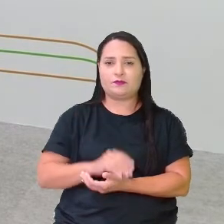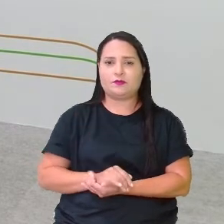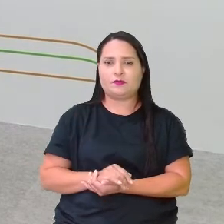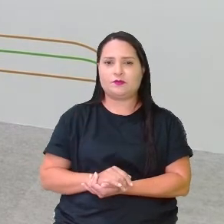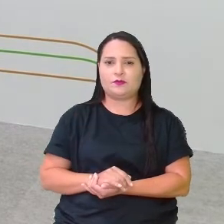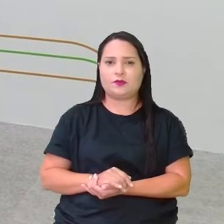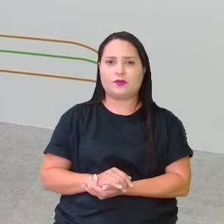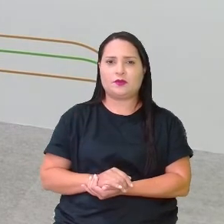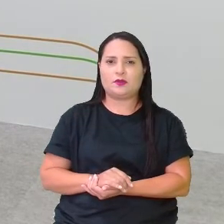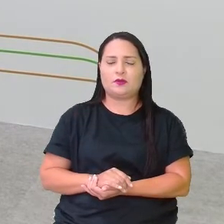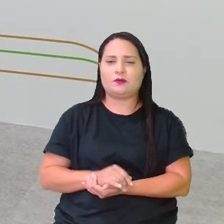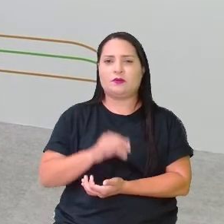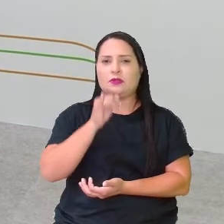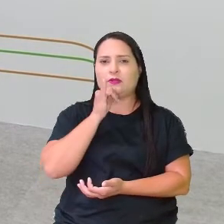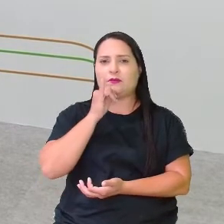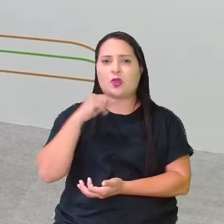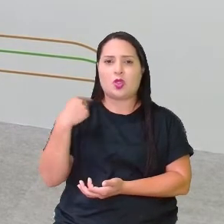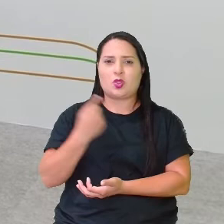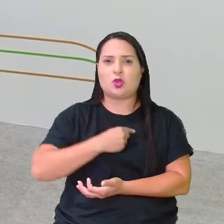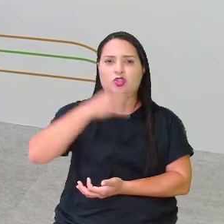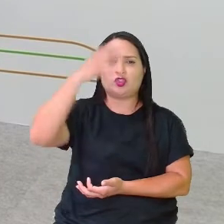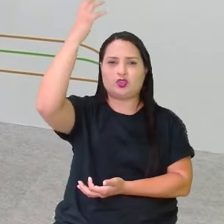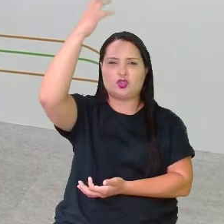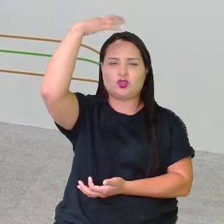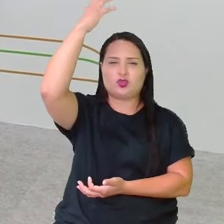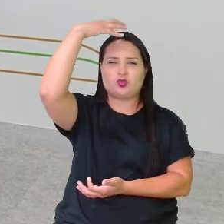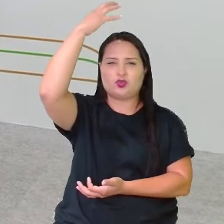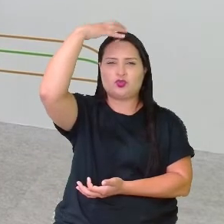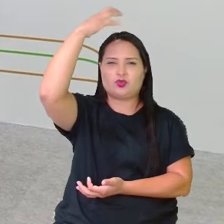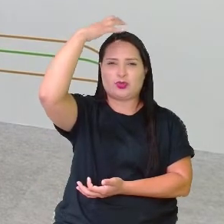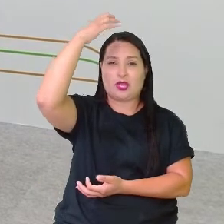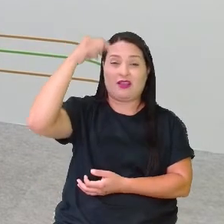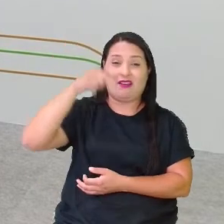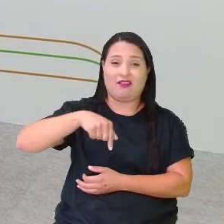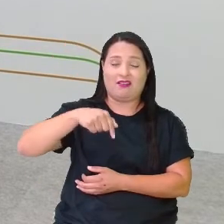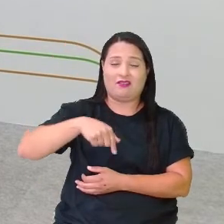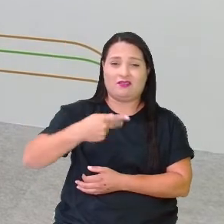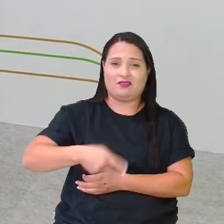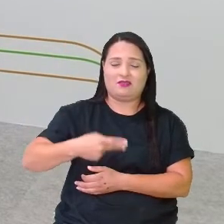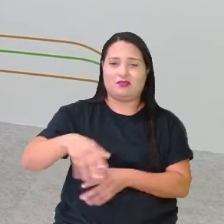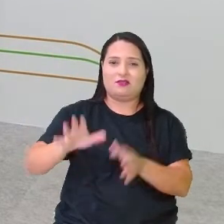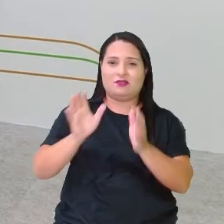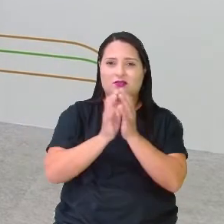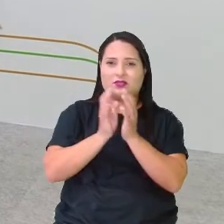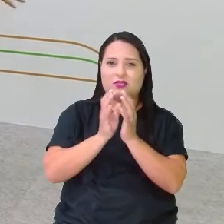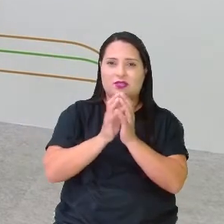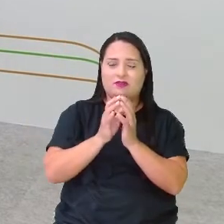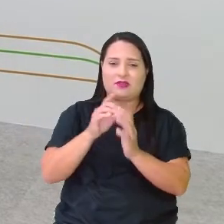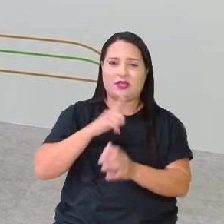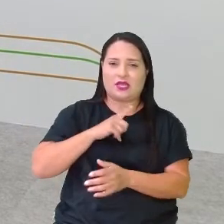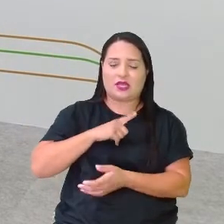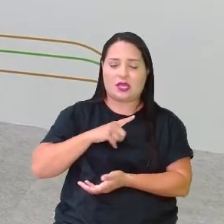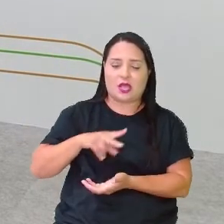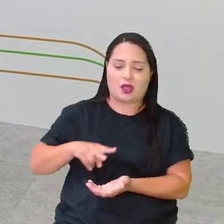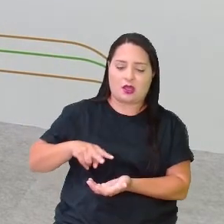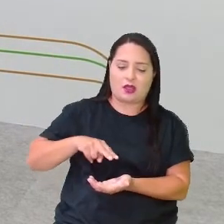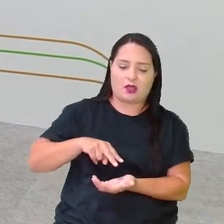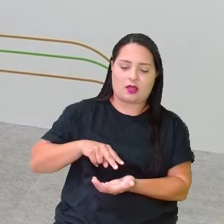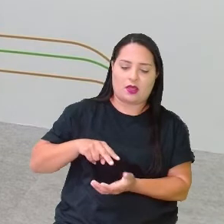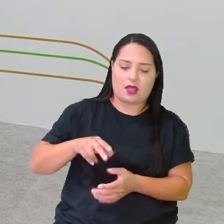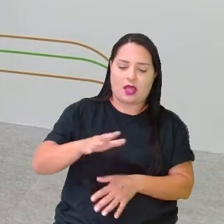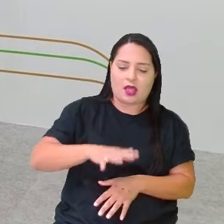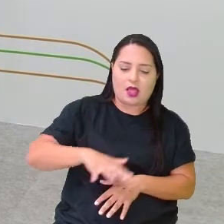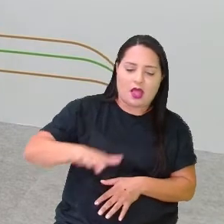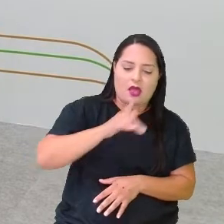quase a mesma coisa de quando a gente está em chuva. Tempo de chuva aqui em Recife. A gente precisa sair. Tem aquela poça d'água. Você